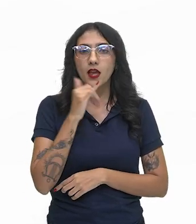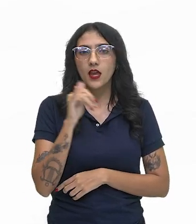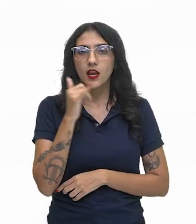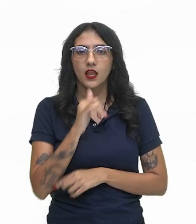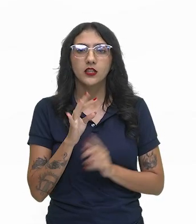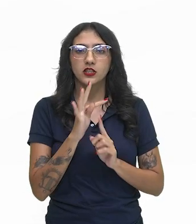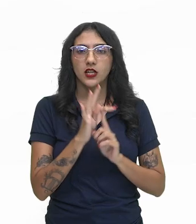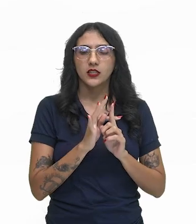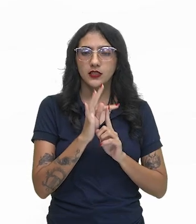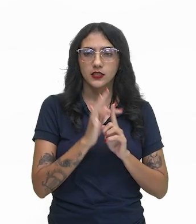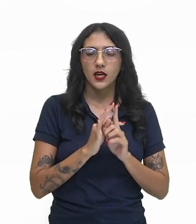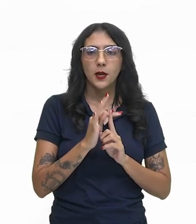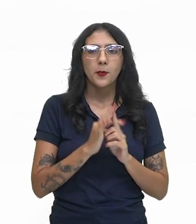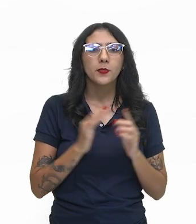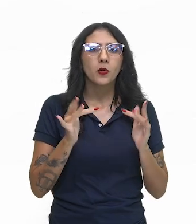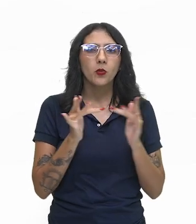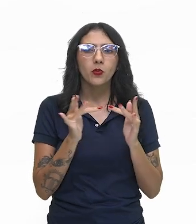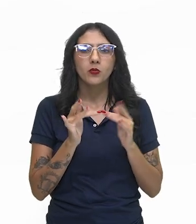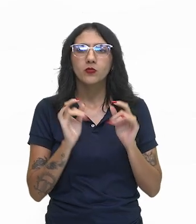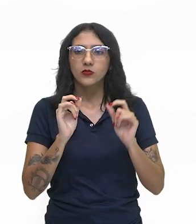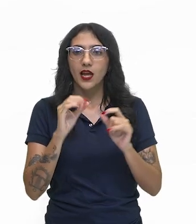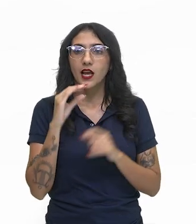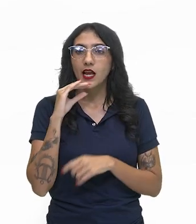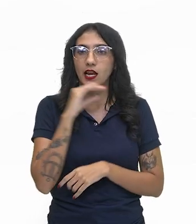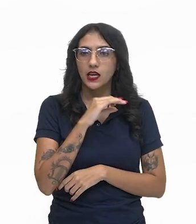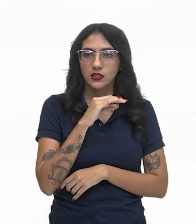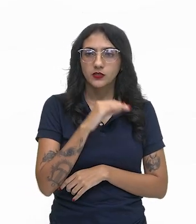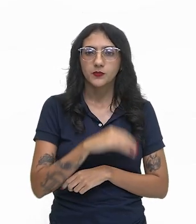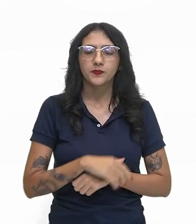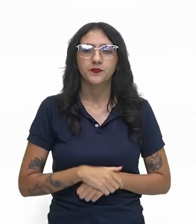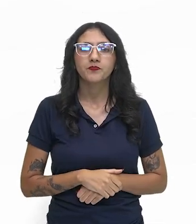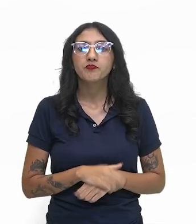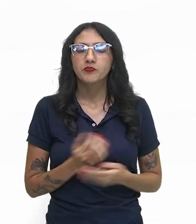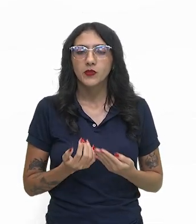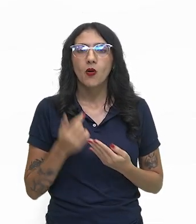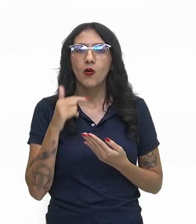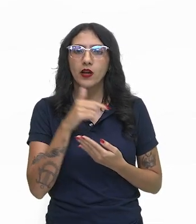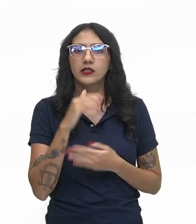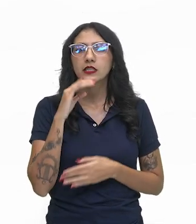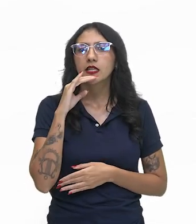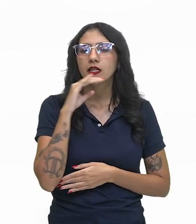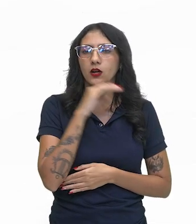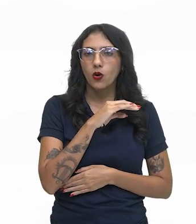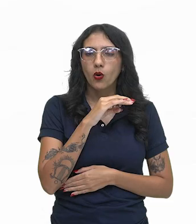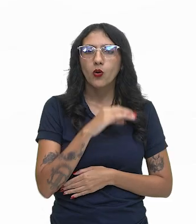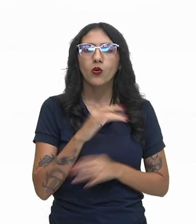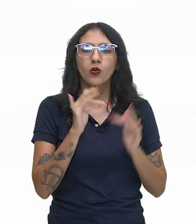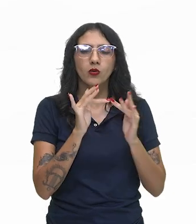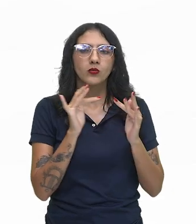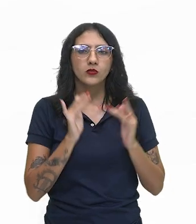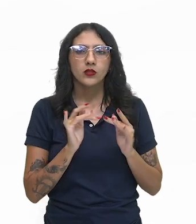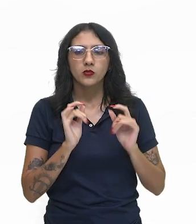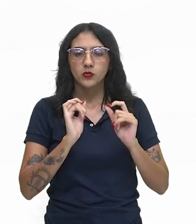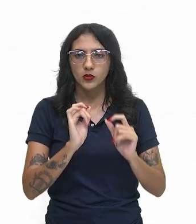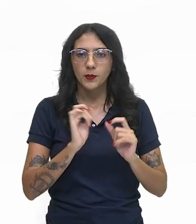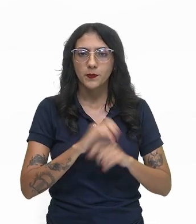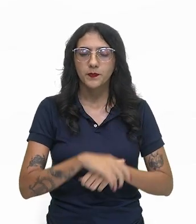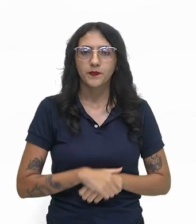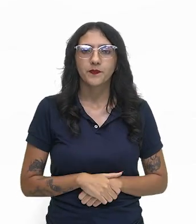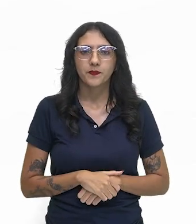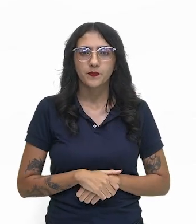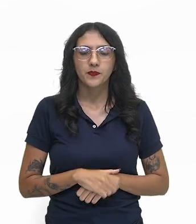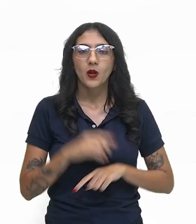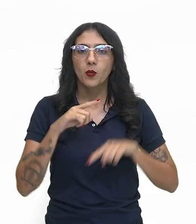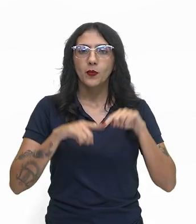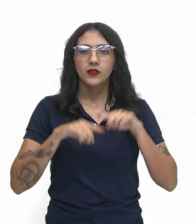térmica envolve o quê? Calor. A energia térmica, quando se fala em calor, estamos dizendo o quê?